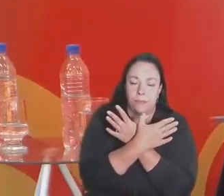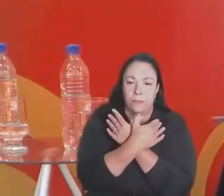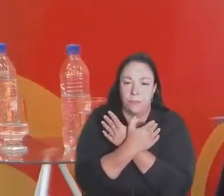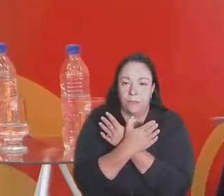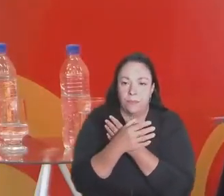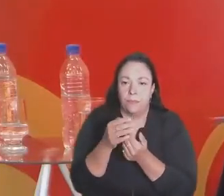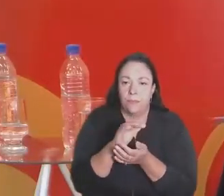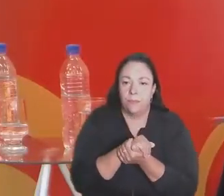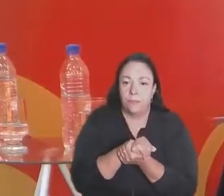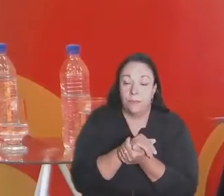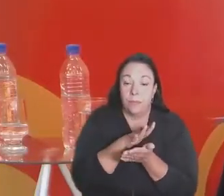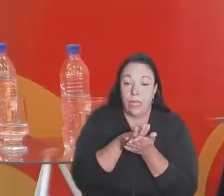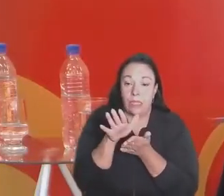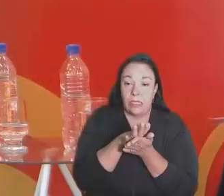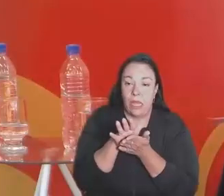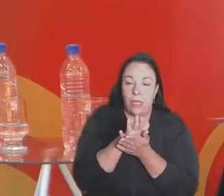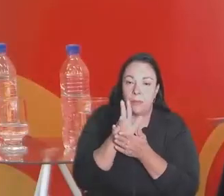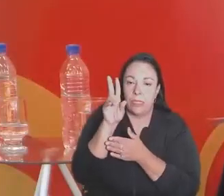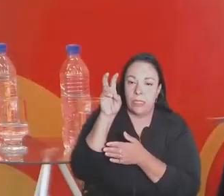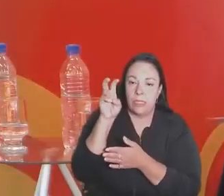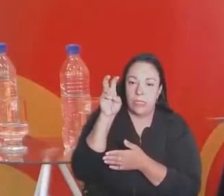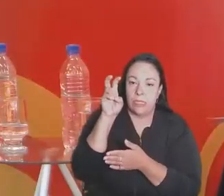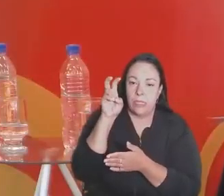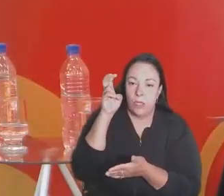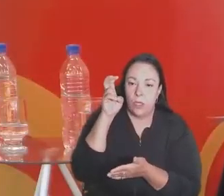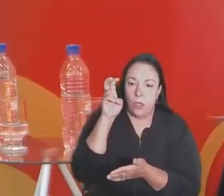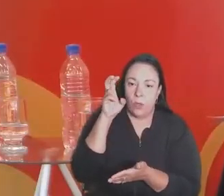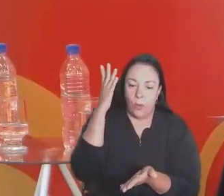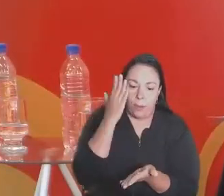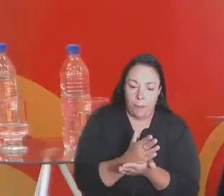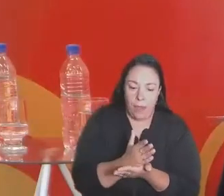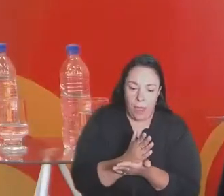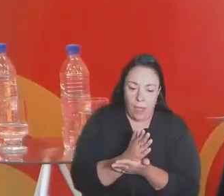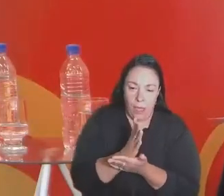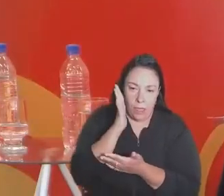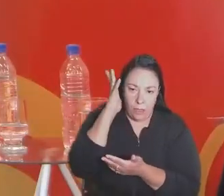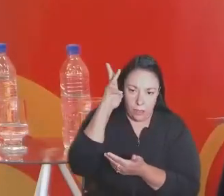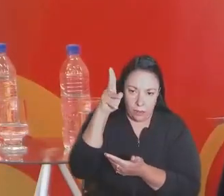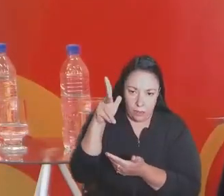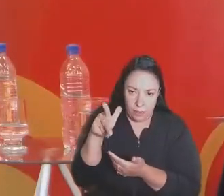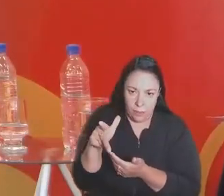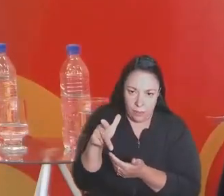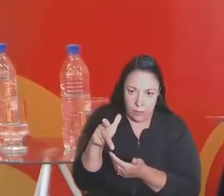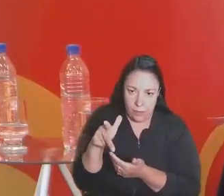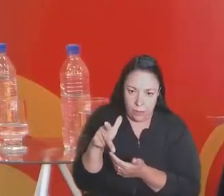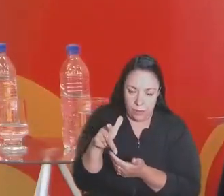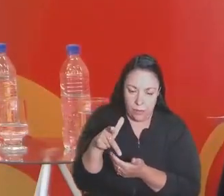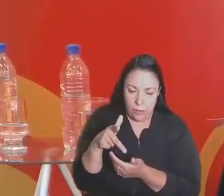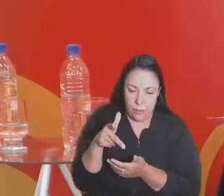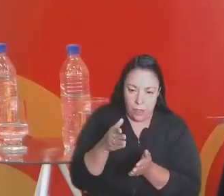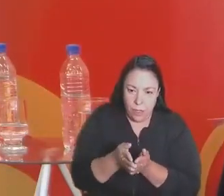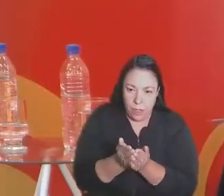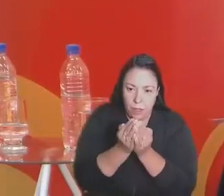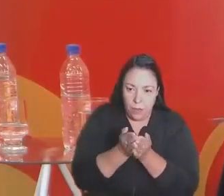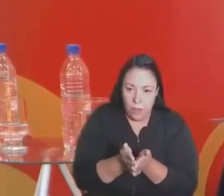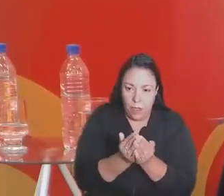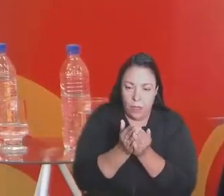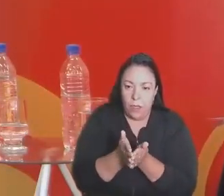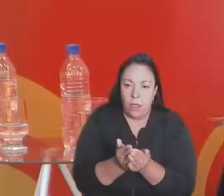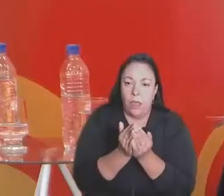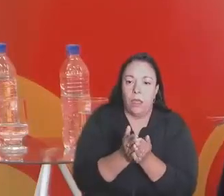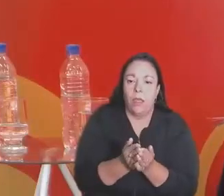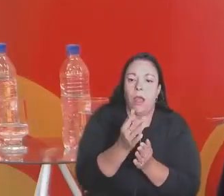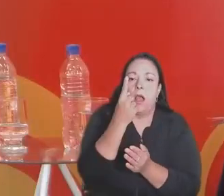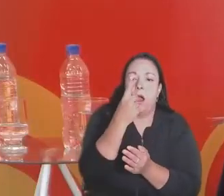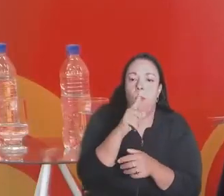e saímos, era 5h30 da manhã. E navegamos mais ou menos 1 hora, o combustível do barco